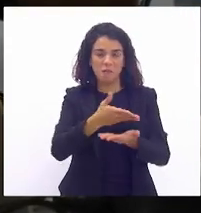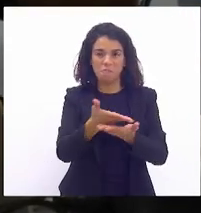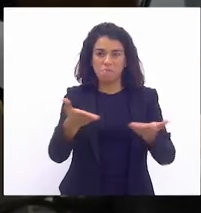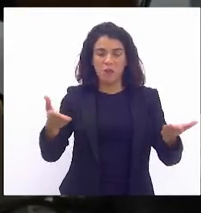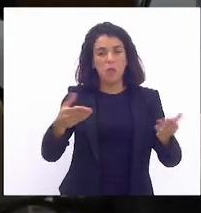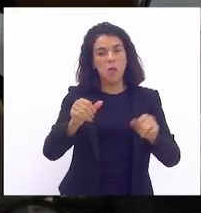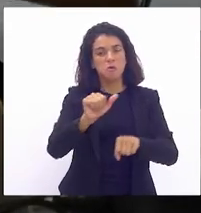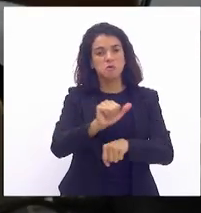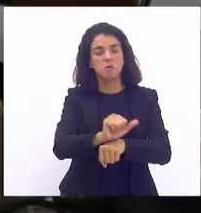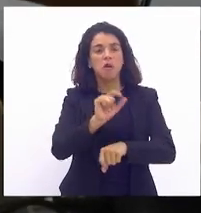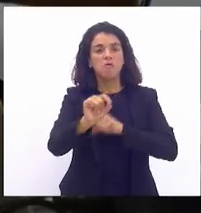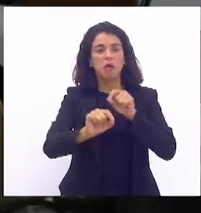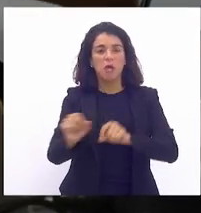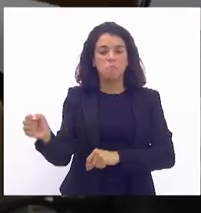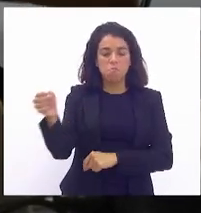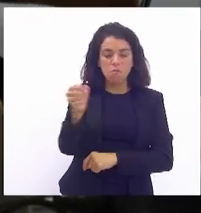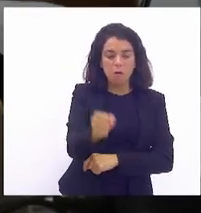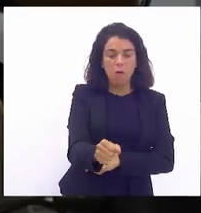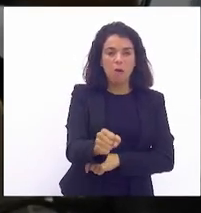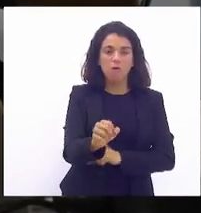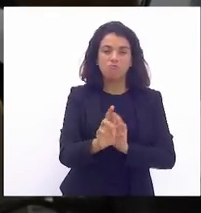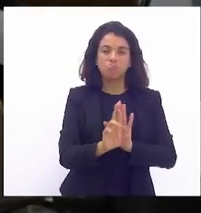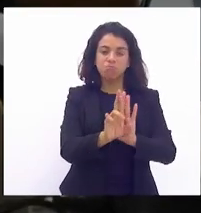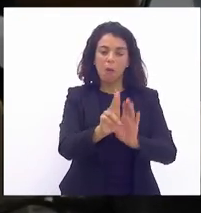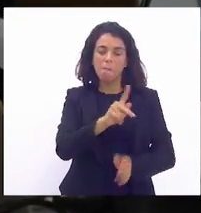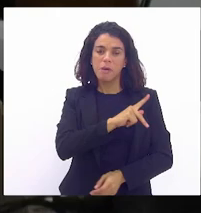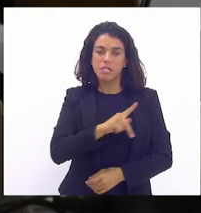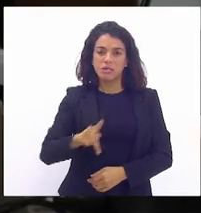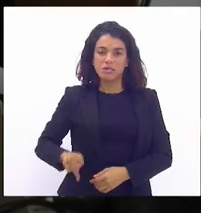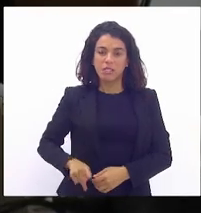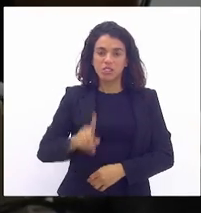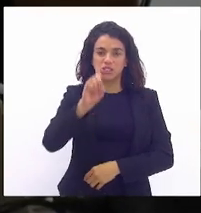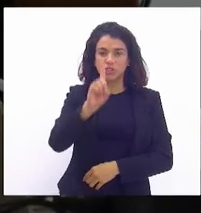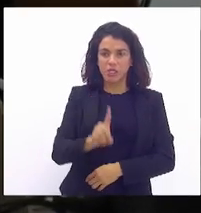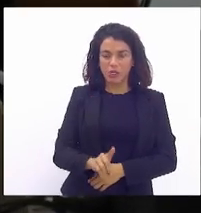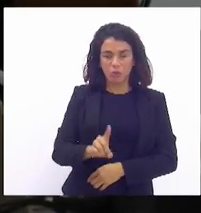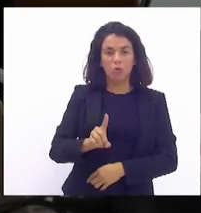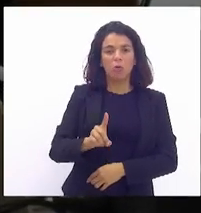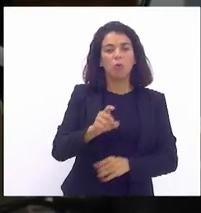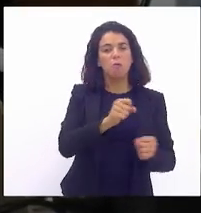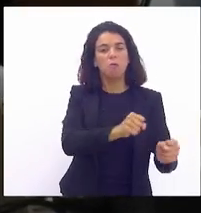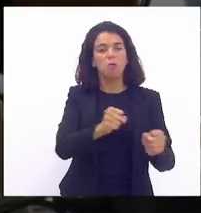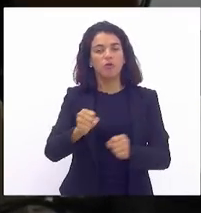o presidente, o vice-presidente, diretores com poder decisório,